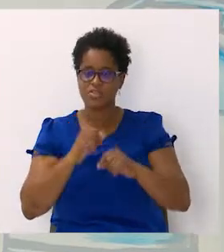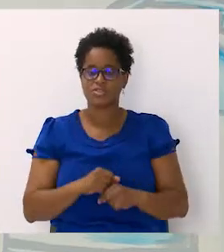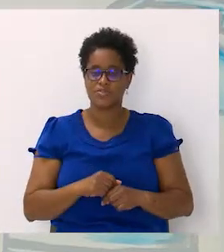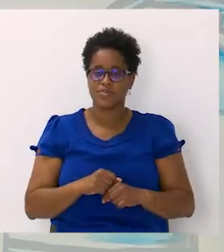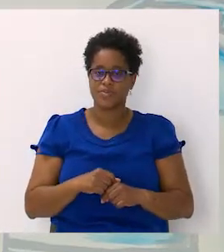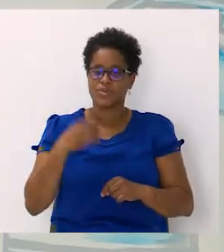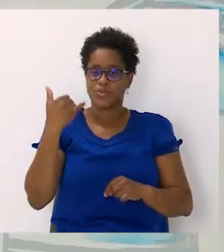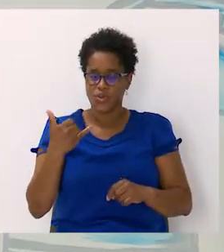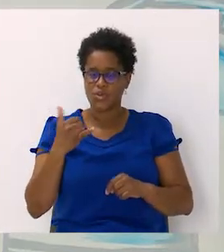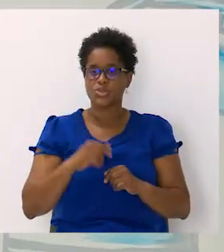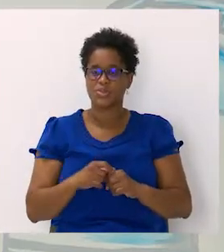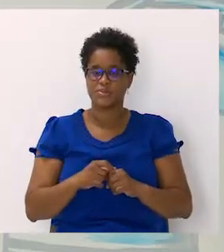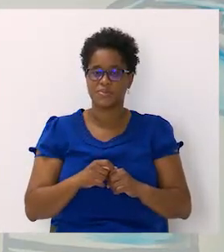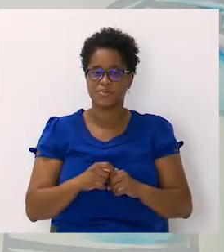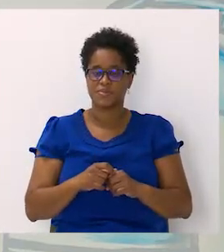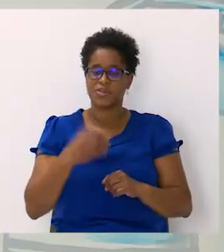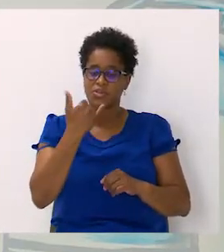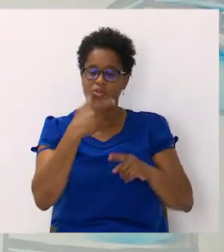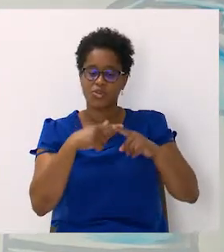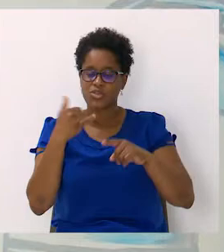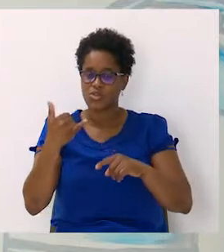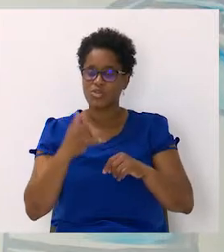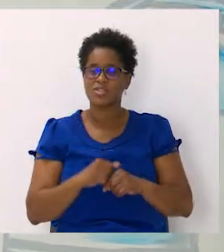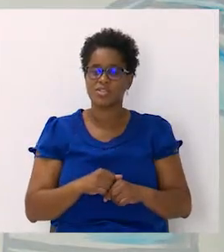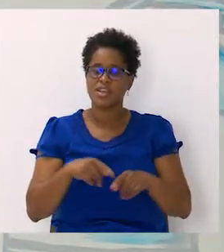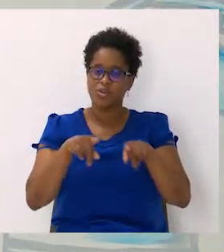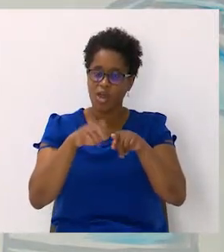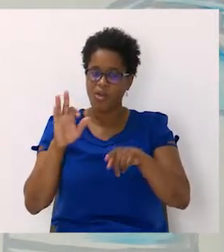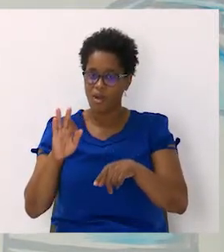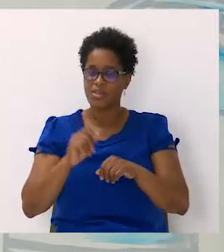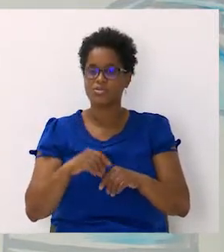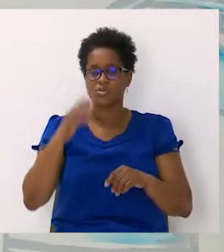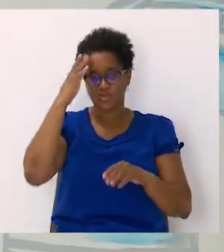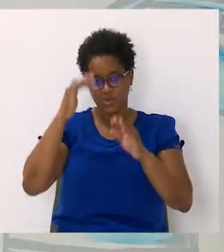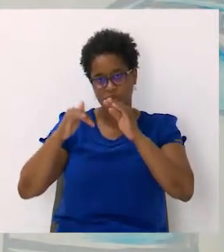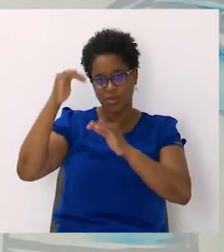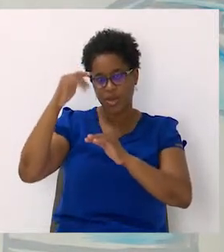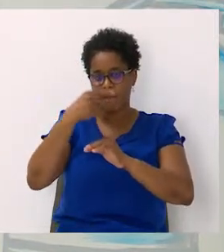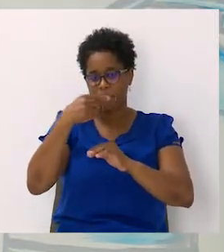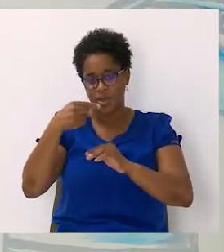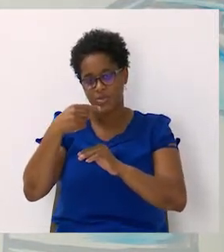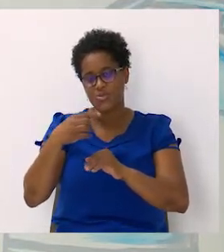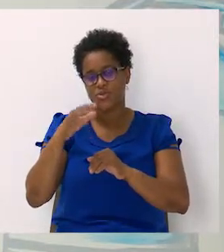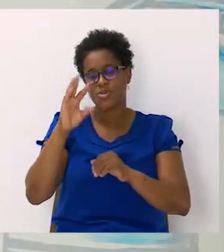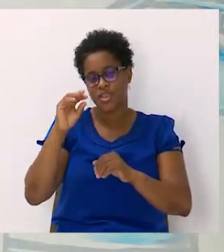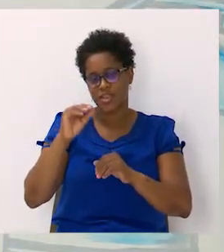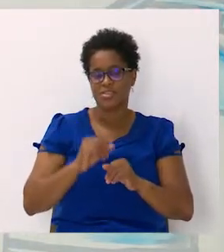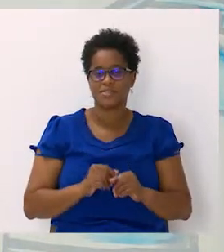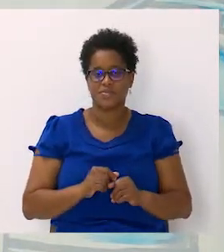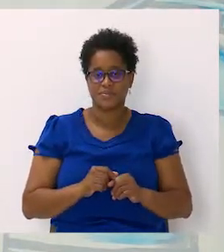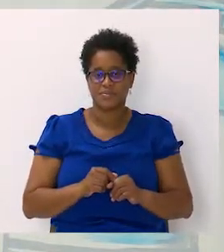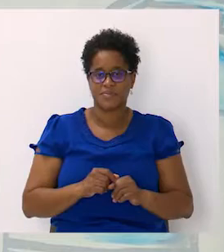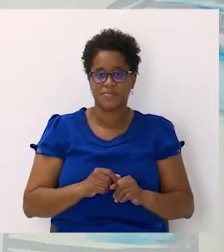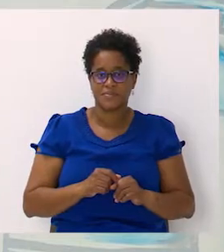vezes 2. 2 vezes 2 é 4 de expoente menos